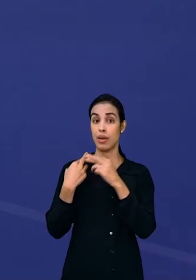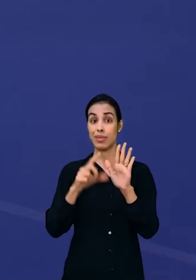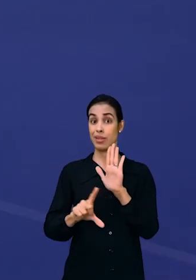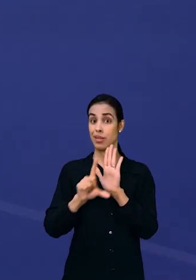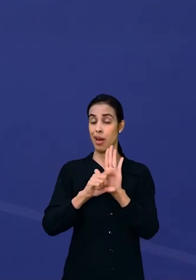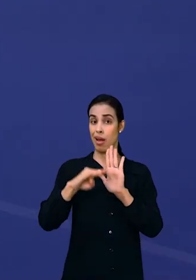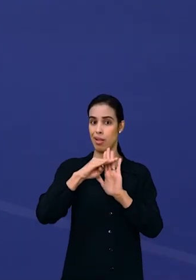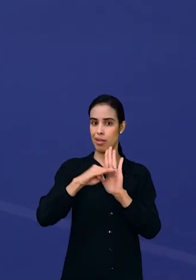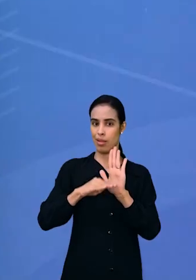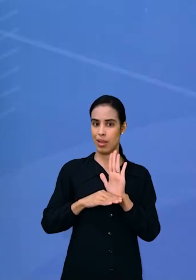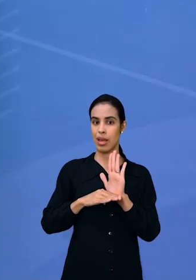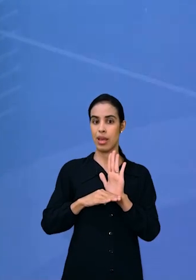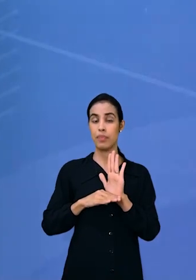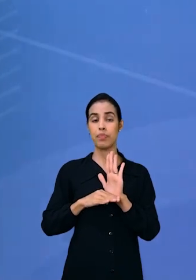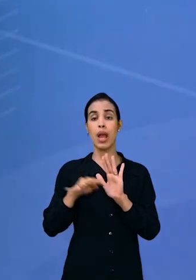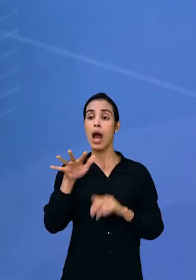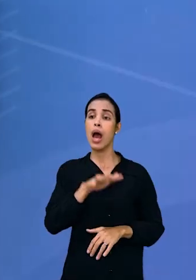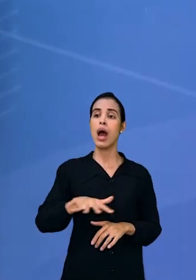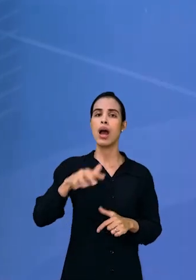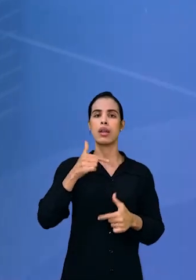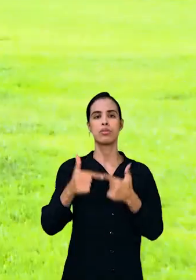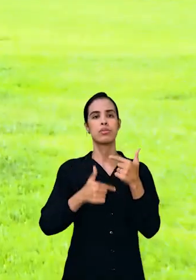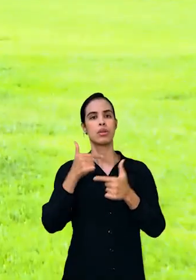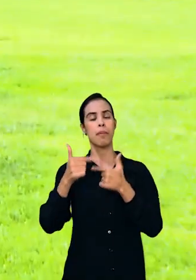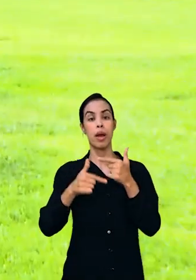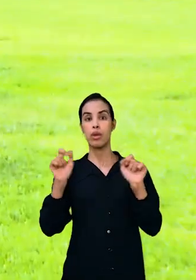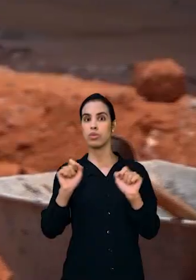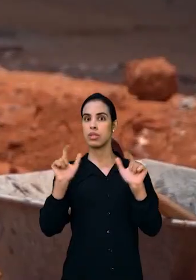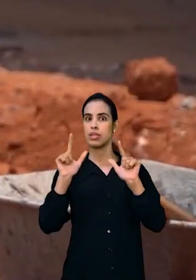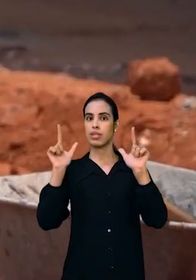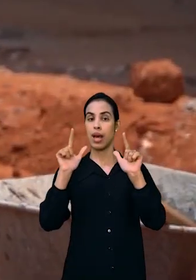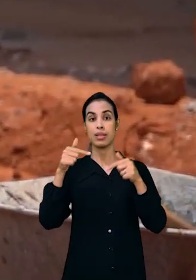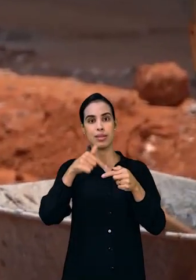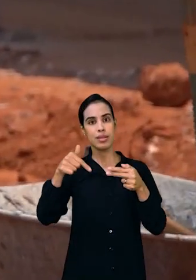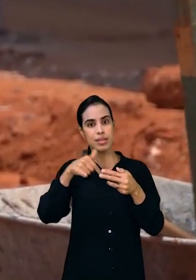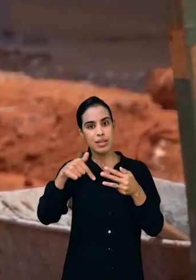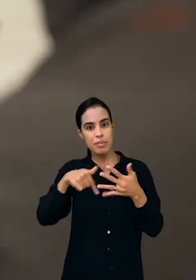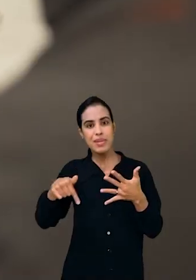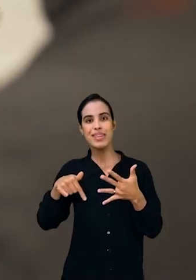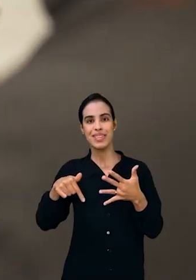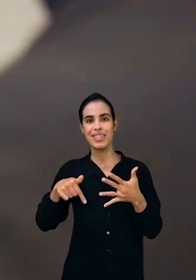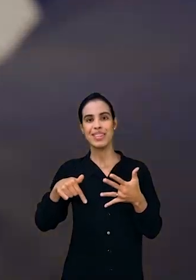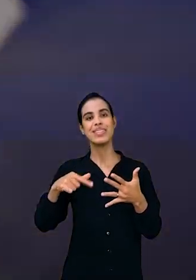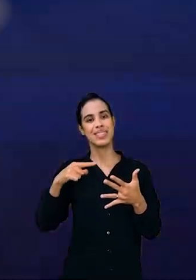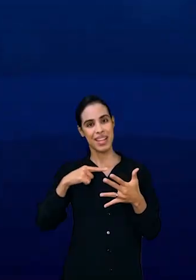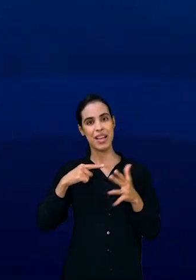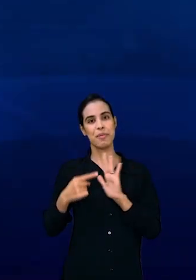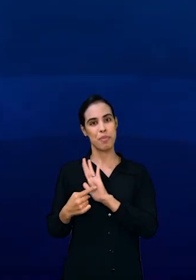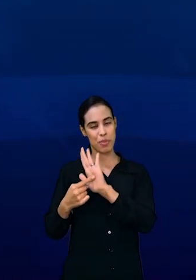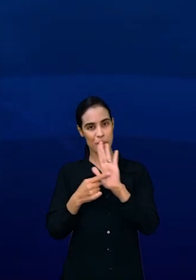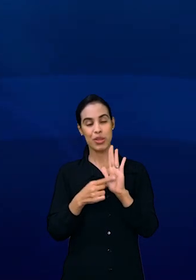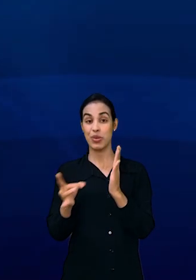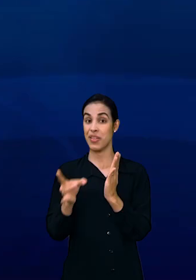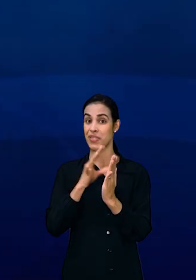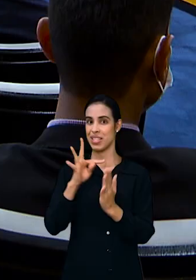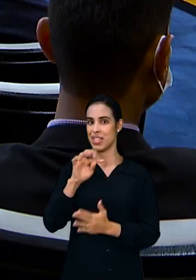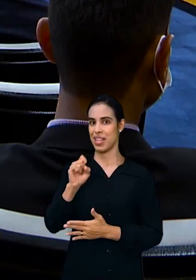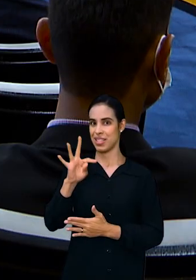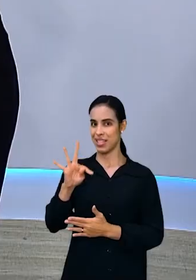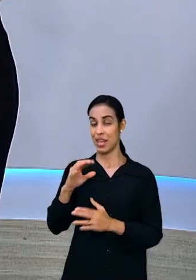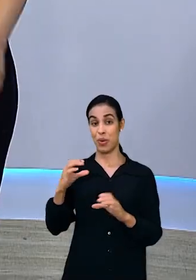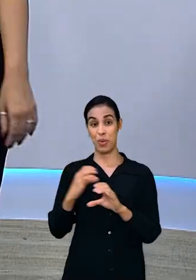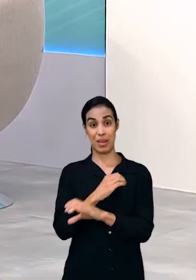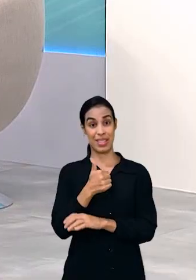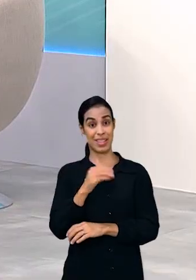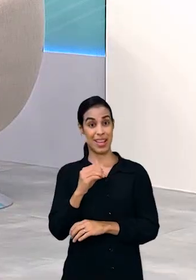e deveres previstos em lei. O universo do trabalho é destaque todas as semanas no Revista TST, e